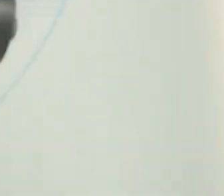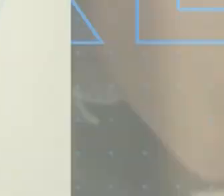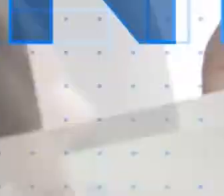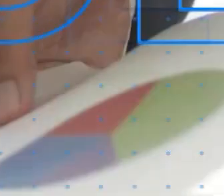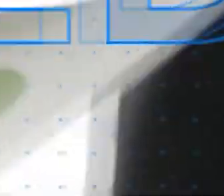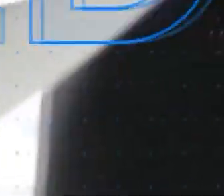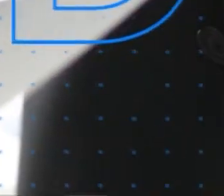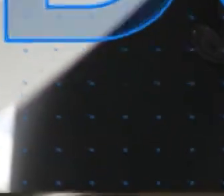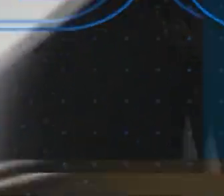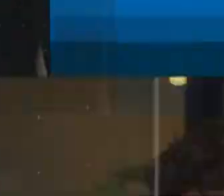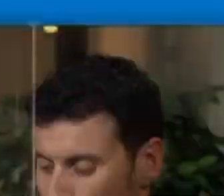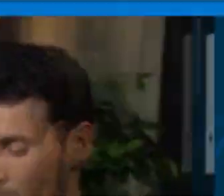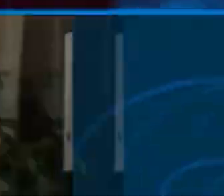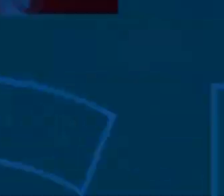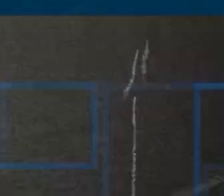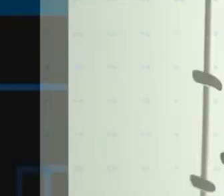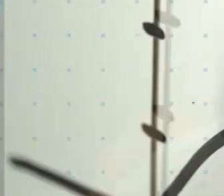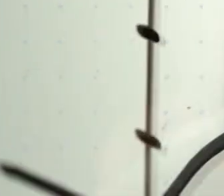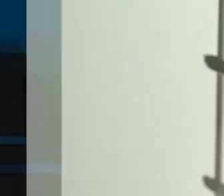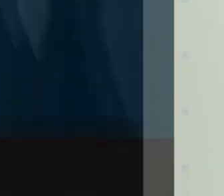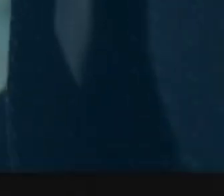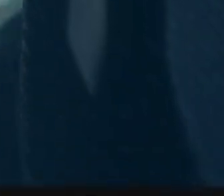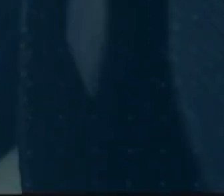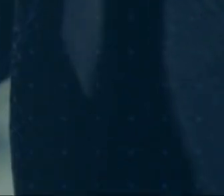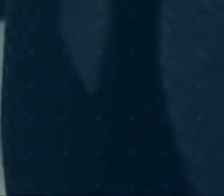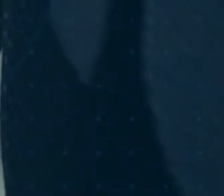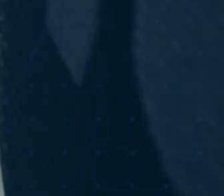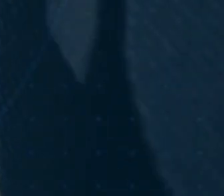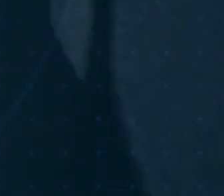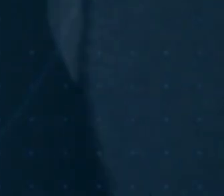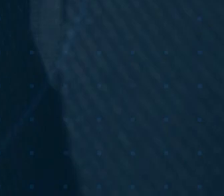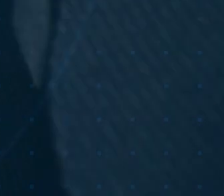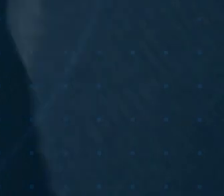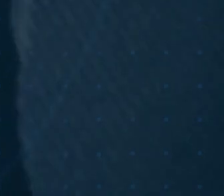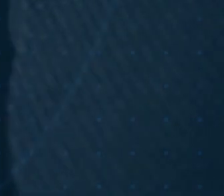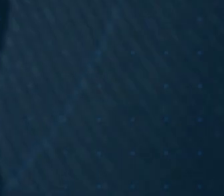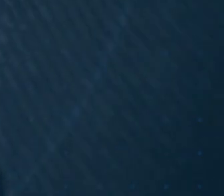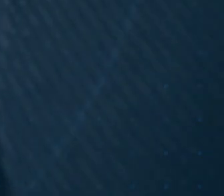de altura. Então a gente faz um trabalho que em nenhum momento alguém olhou para minha